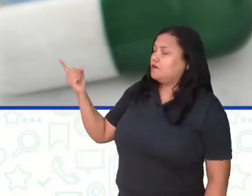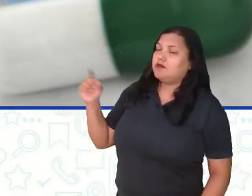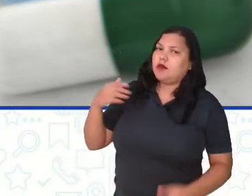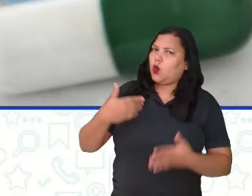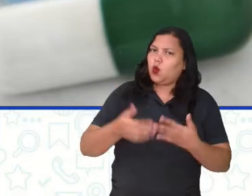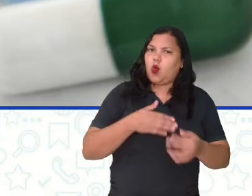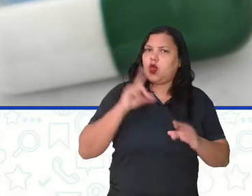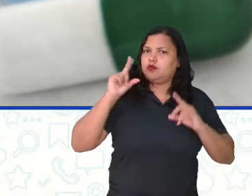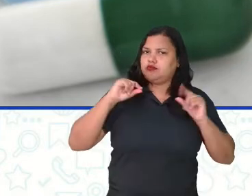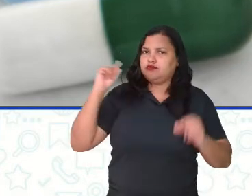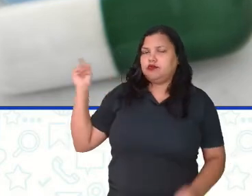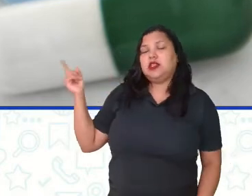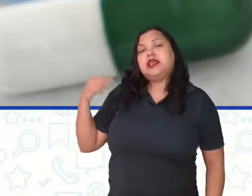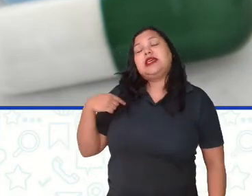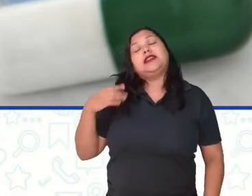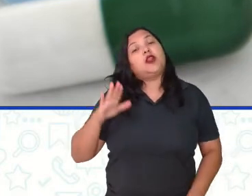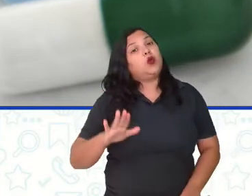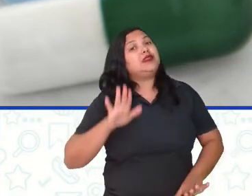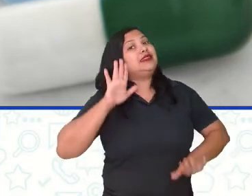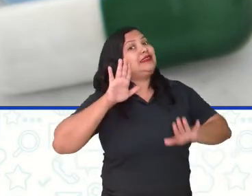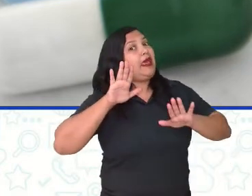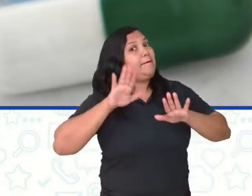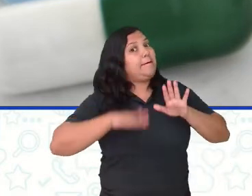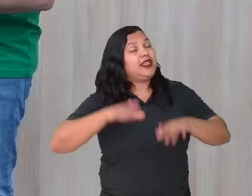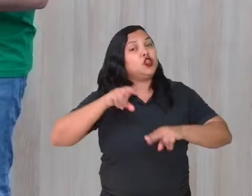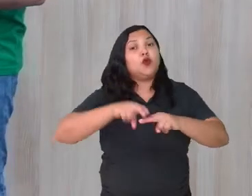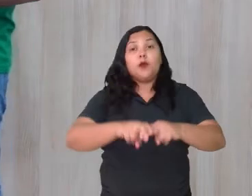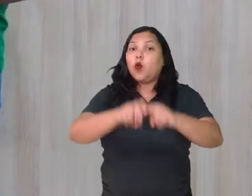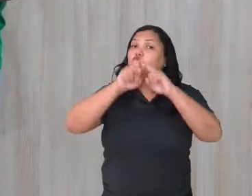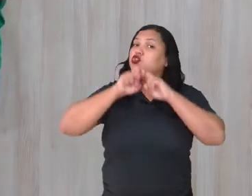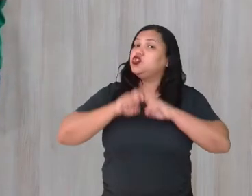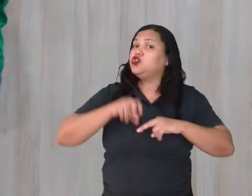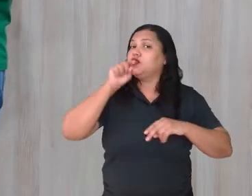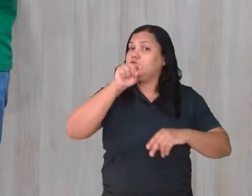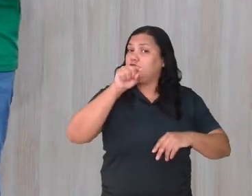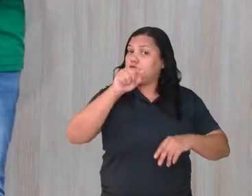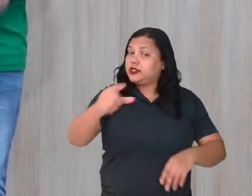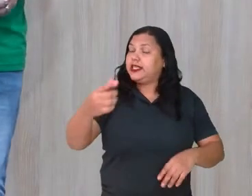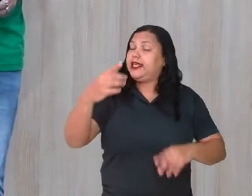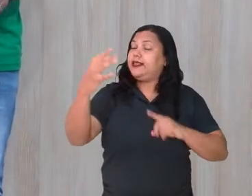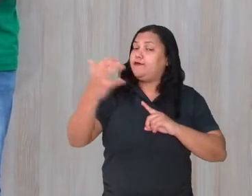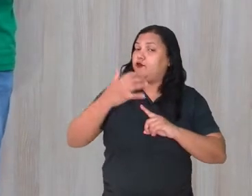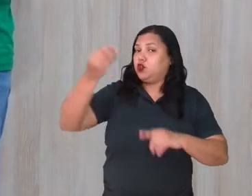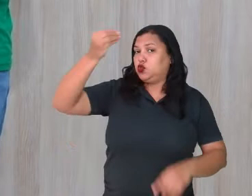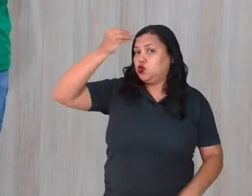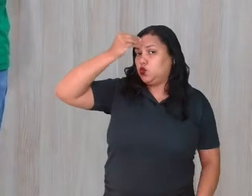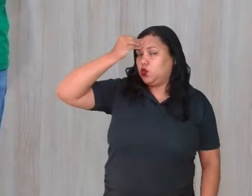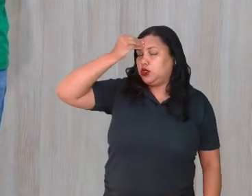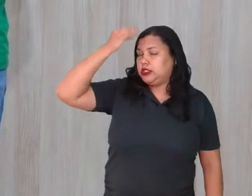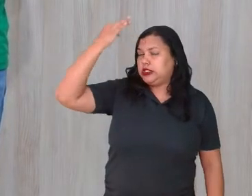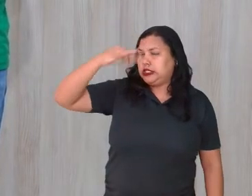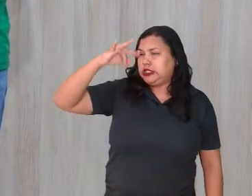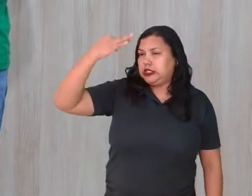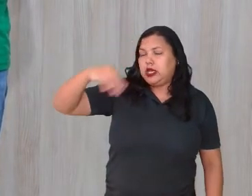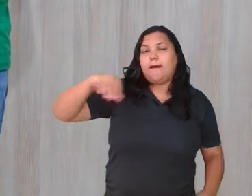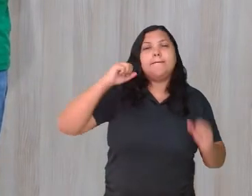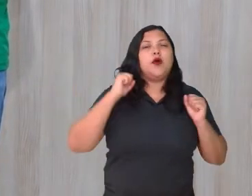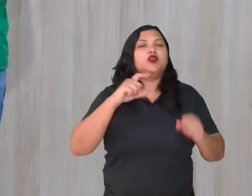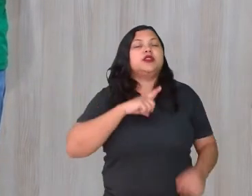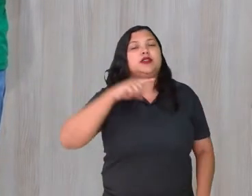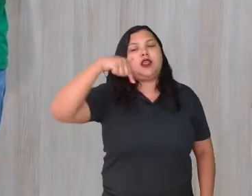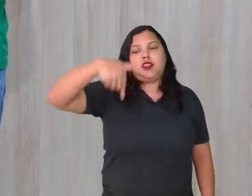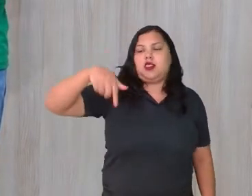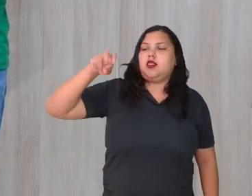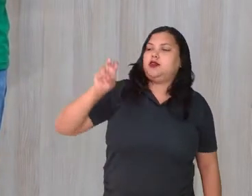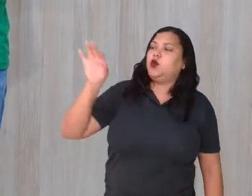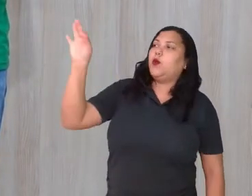das circunstâncias que te levaram a ter aquela dor, poderia ser que esse medicamento aqui ele tivesse 75% de